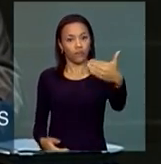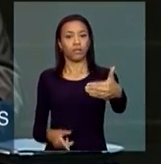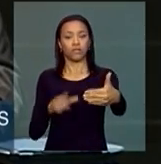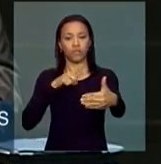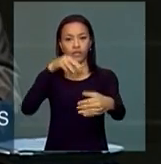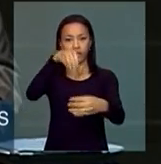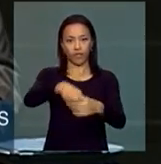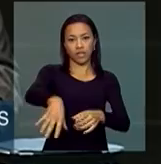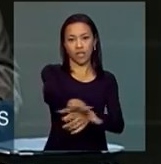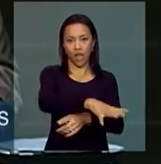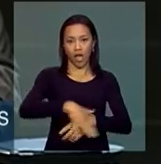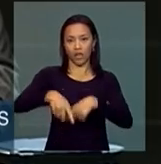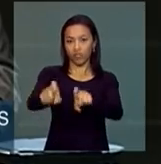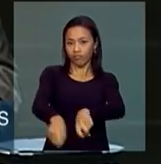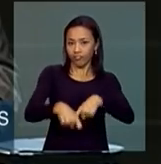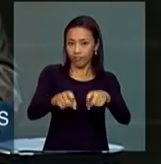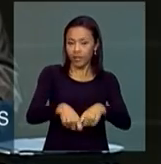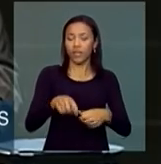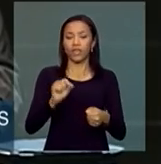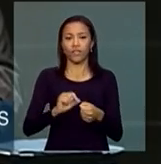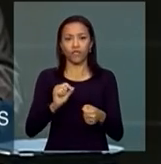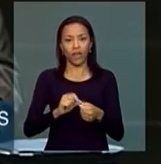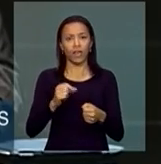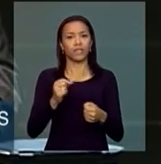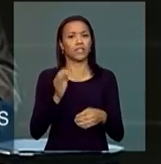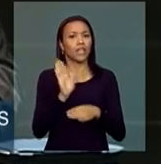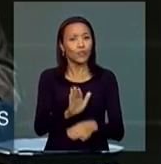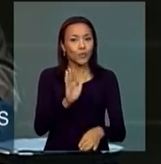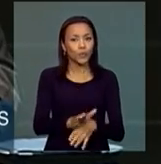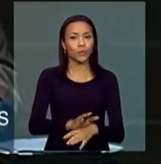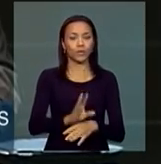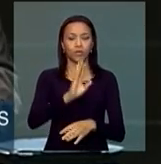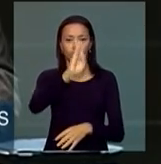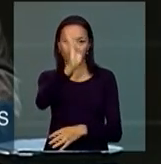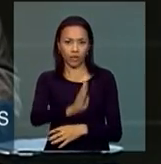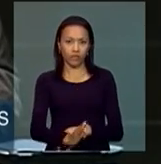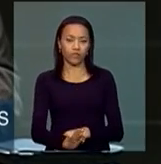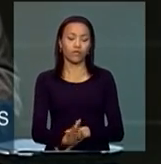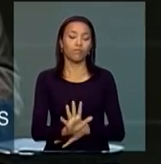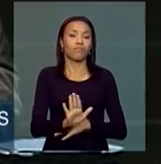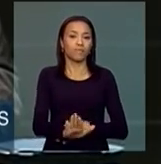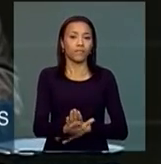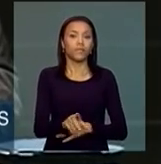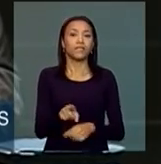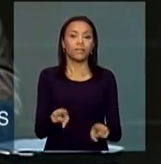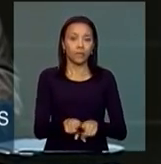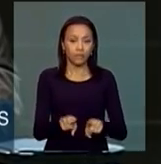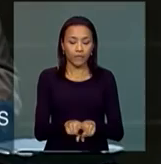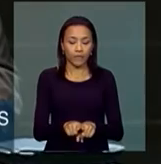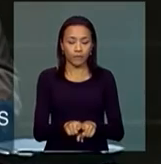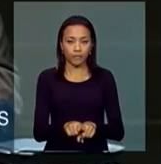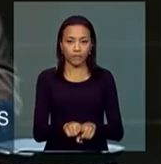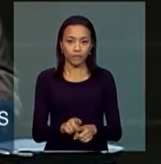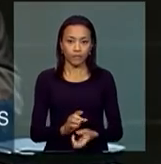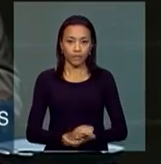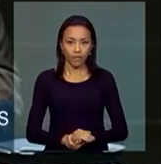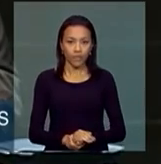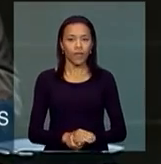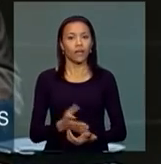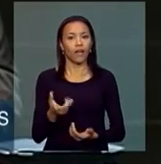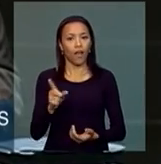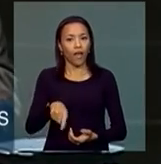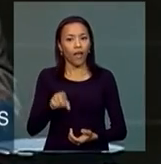que é extremamente dinâmico, que faz a sua parte, que contribui com o país, mas se está contribuindo tanto, se deve